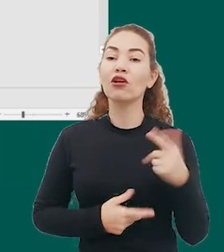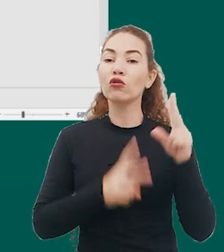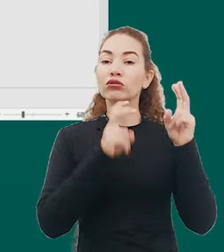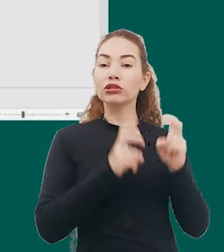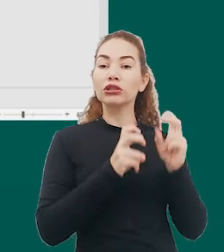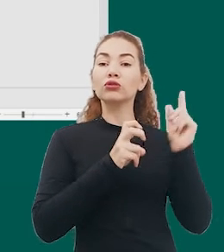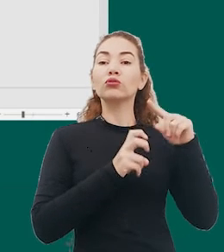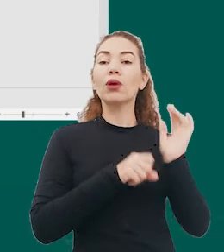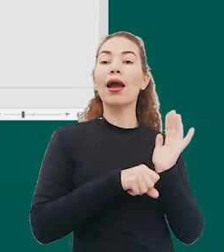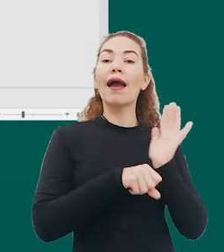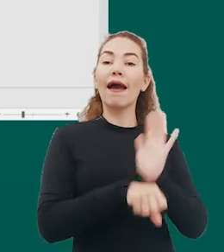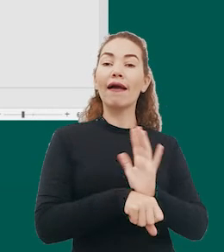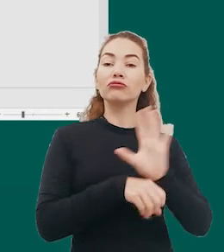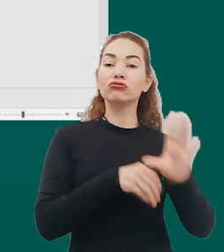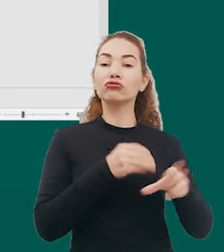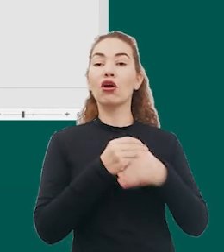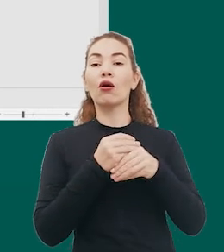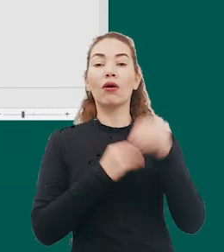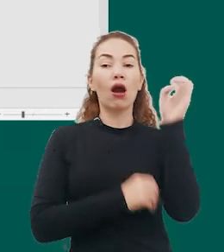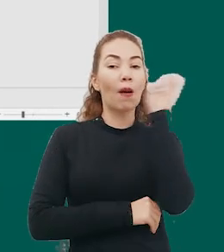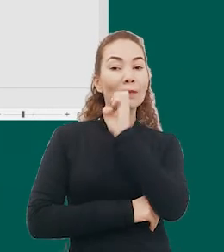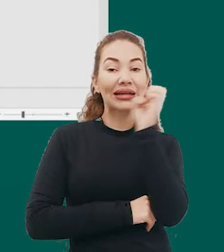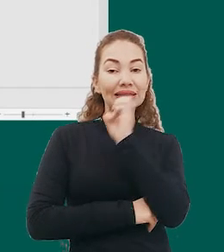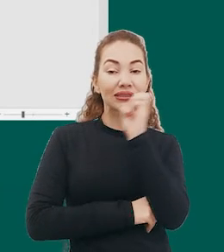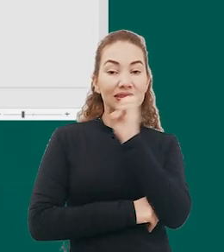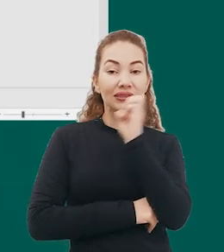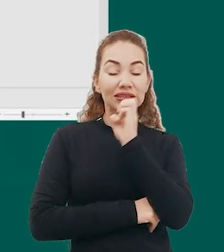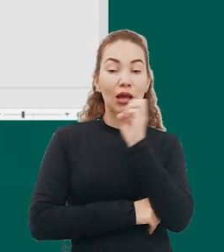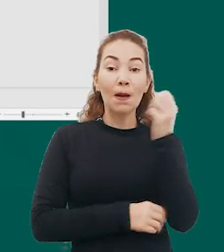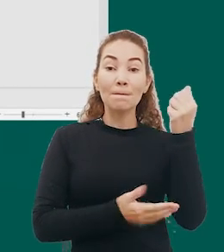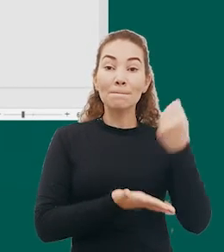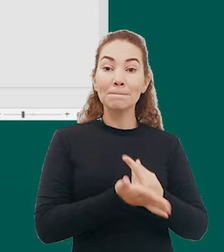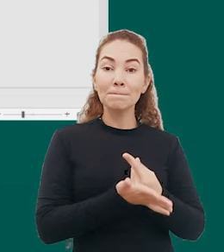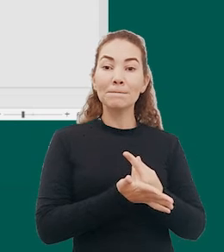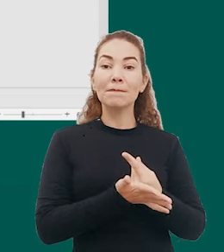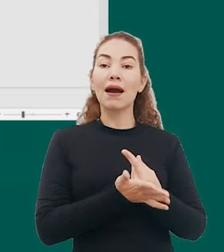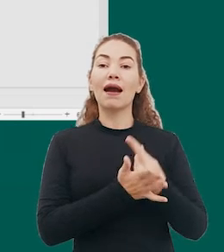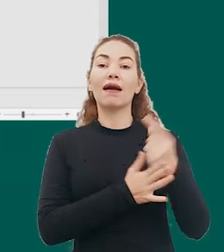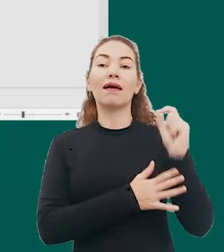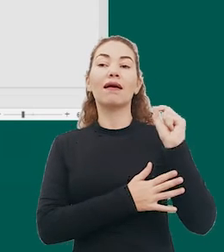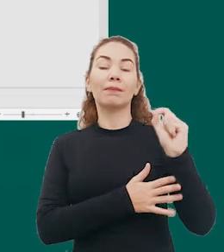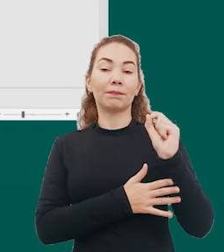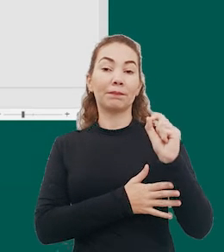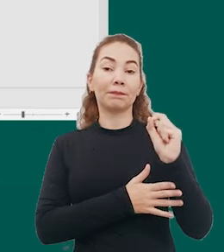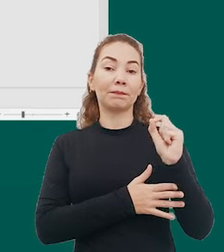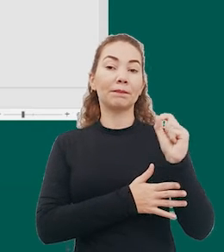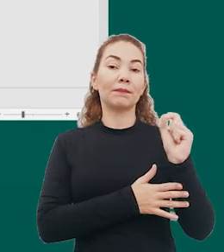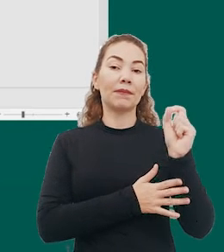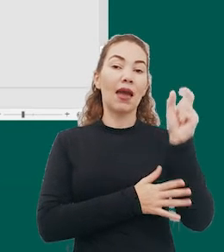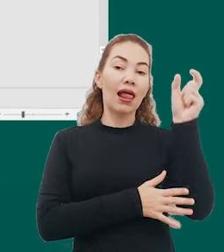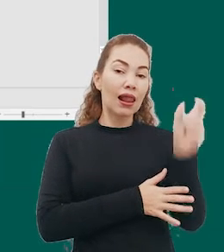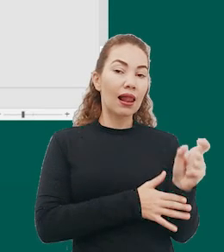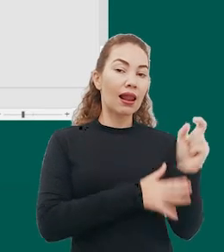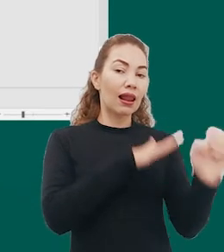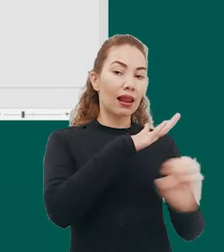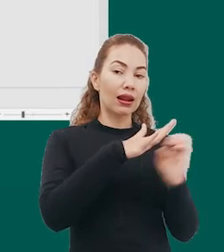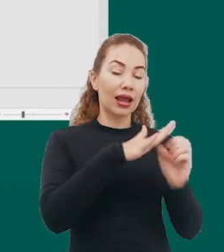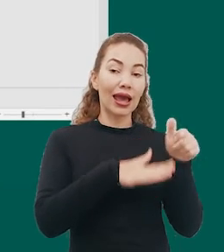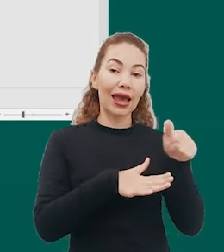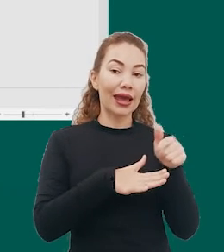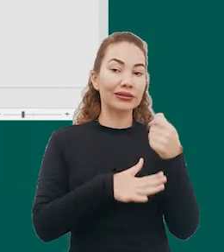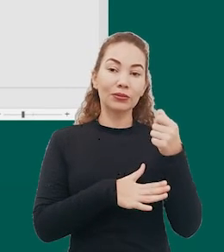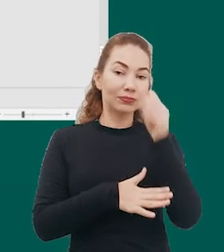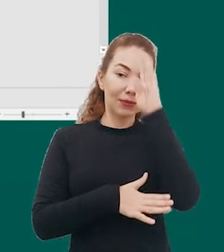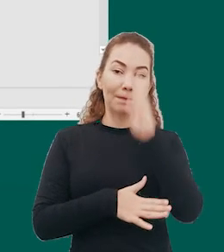ajuda compensatória emergencial, paga pelo empregador. Esta parcela é